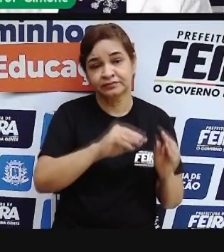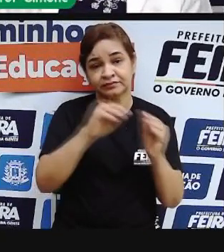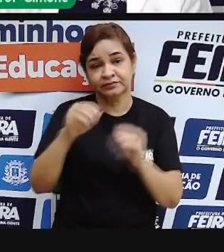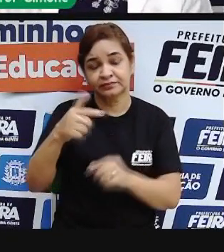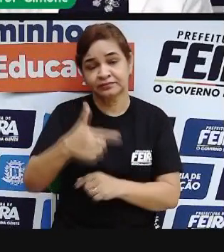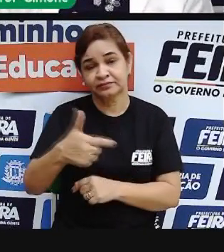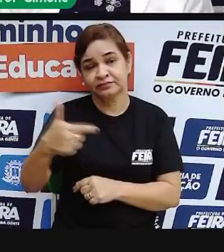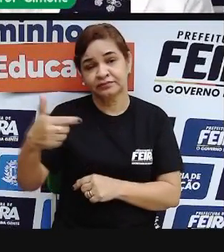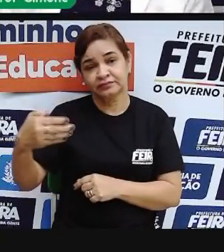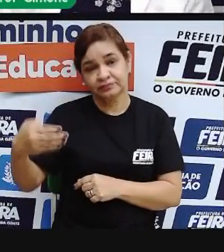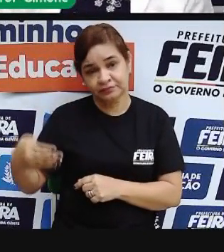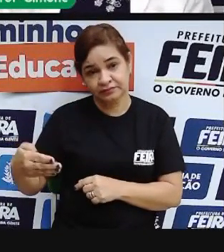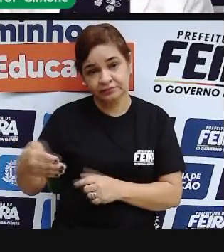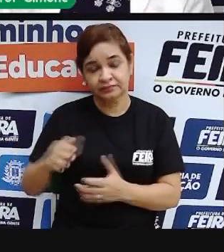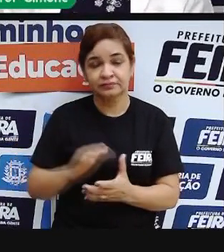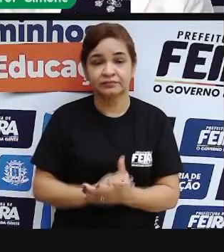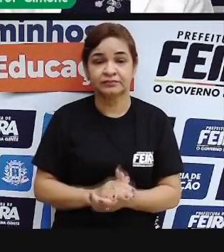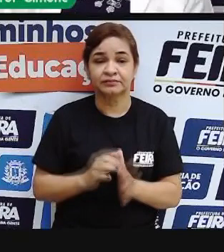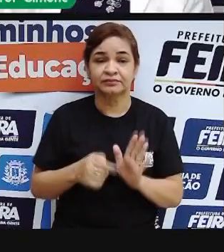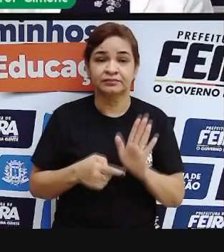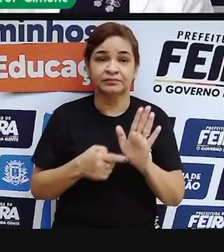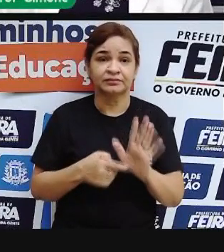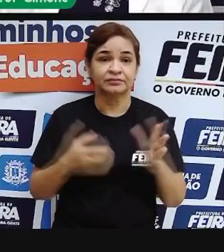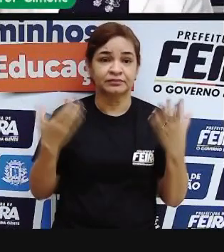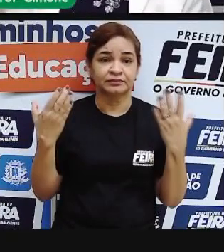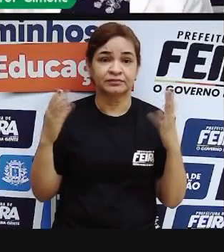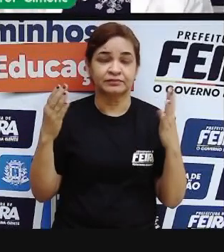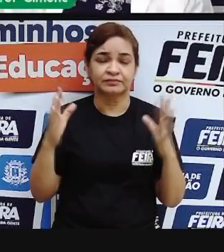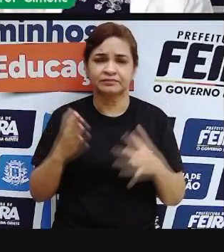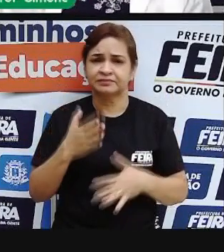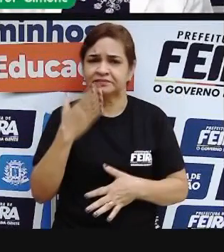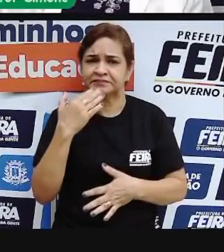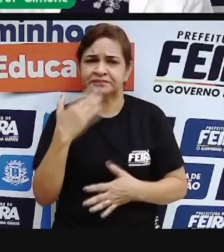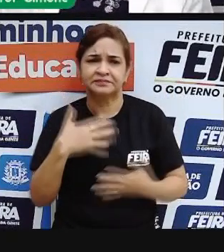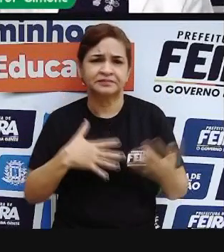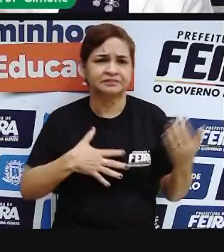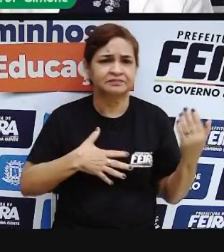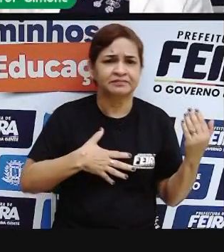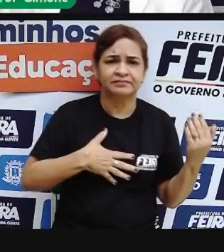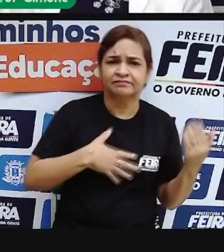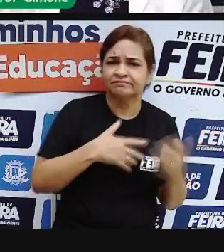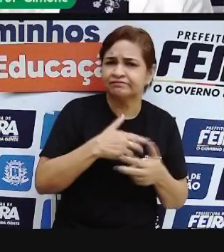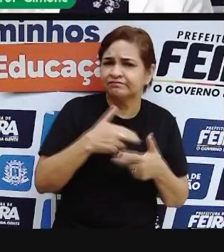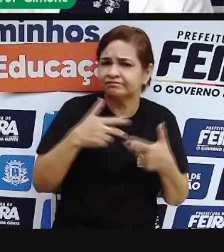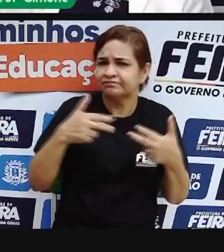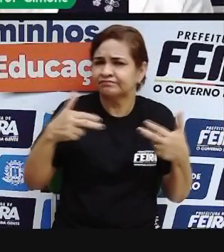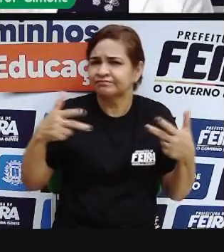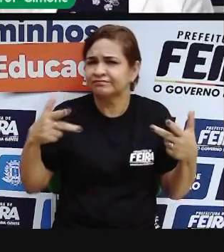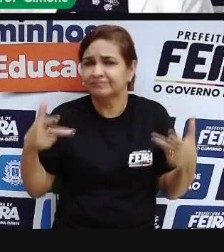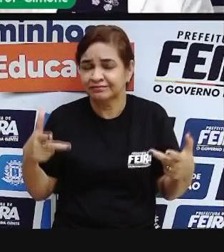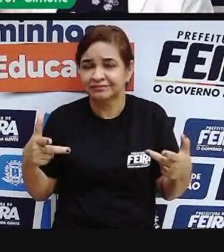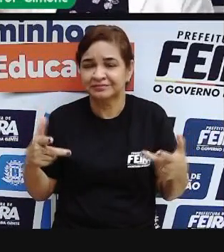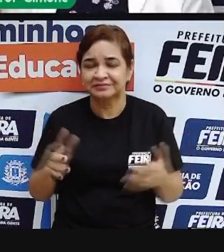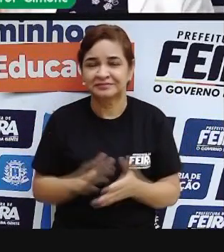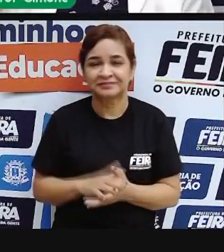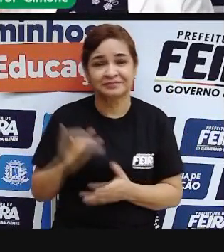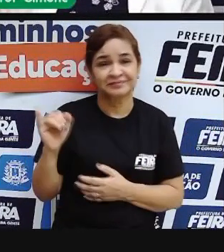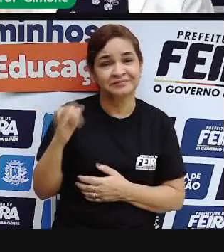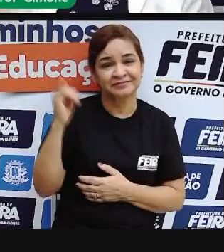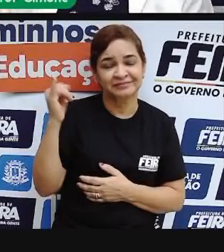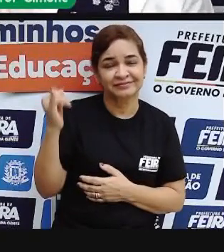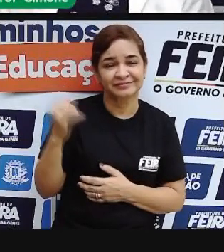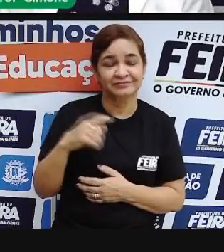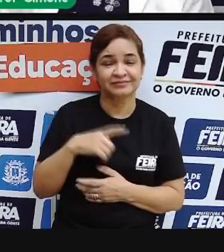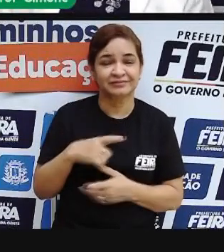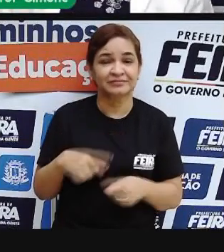de junho, que é marcado por festas, regado a dança de quadrilha, dança de forró, né? Tem também